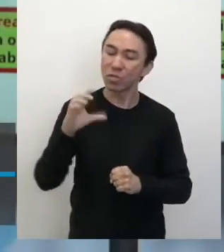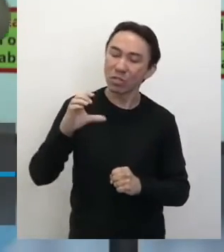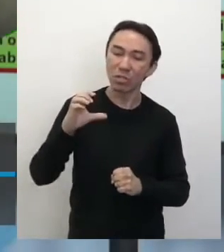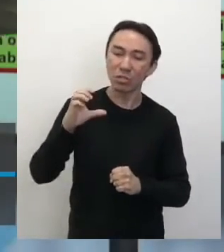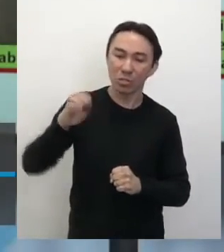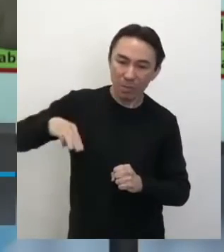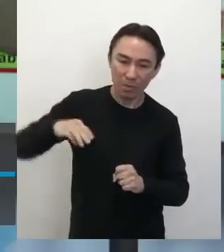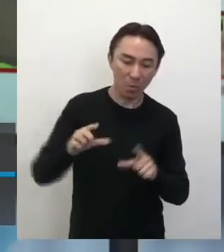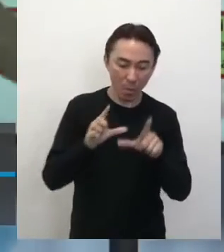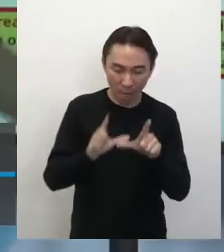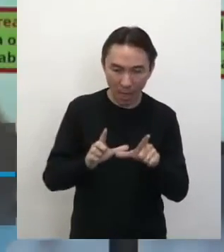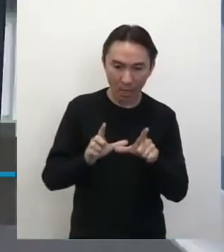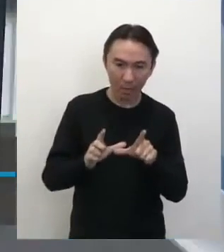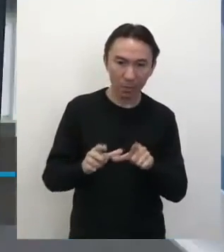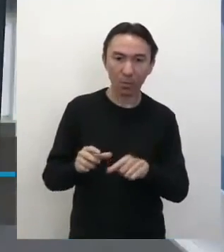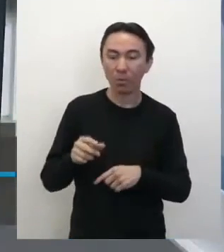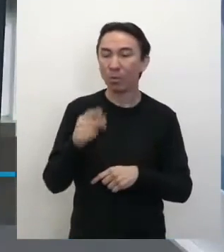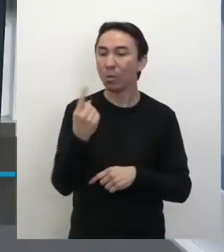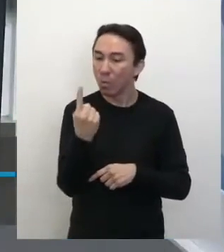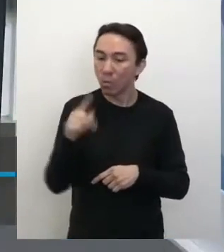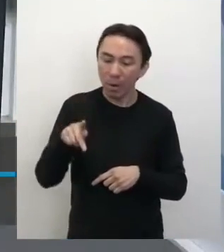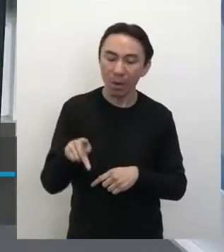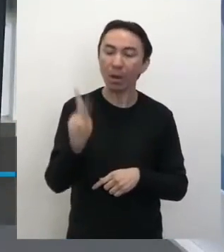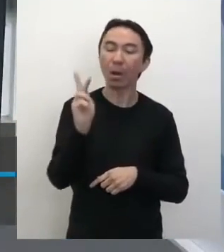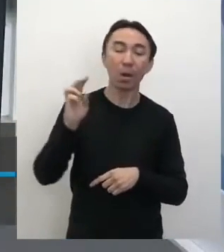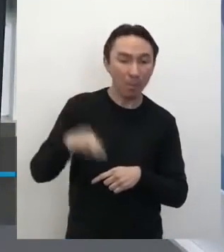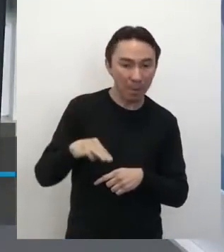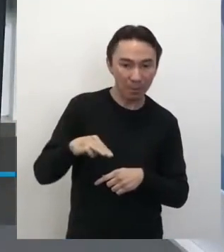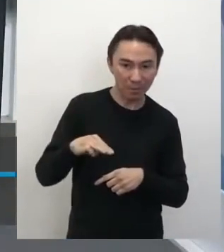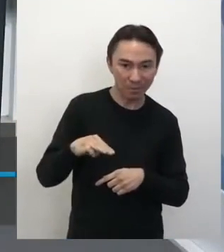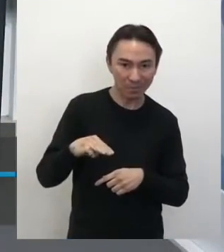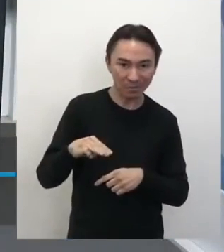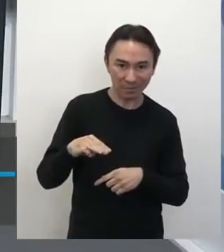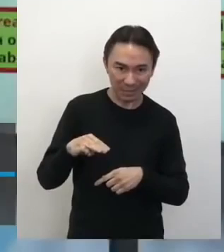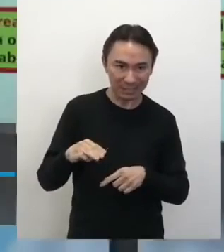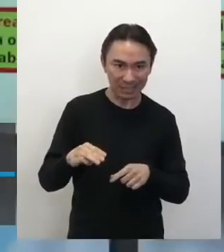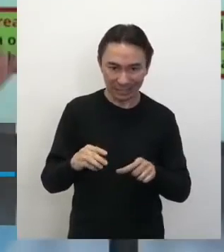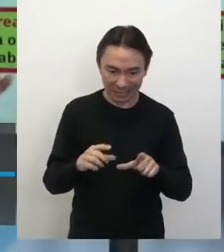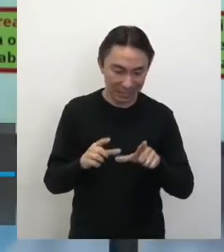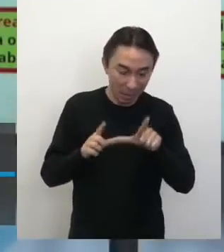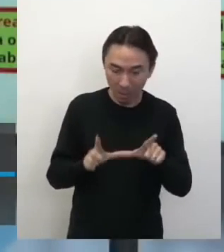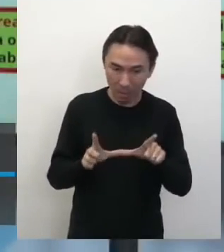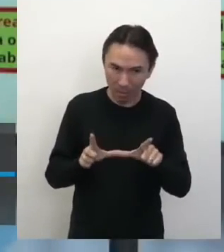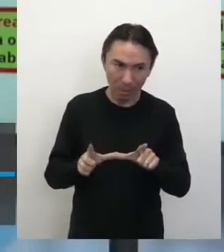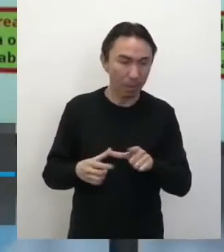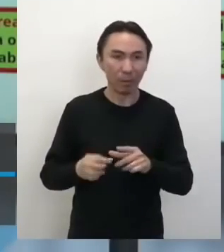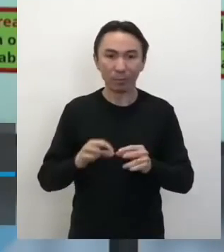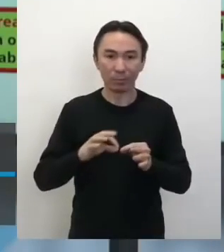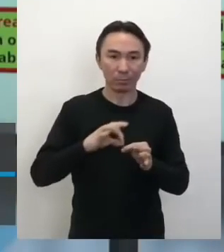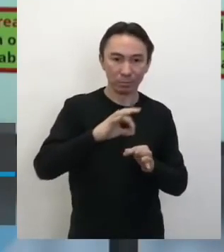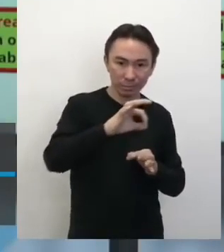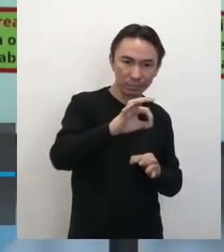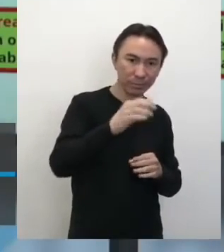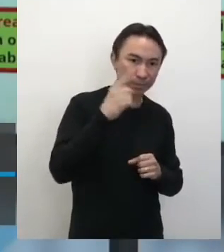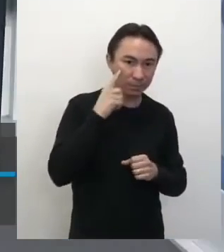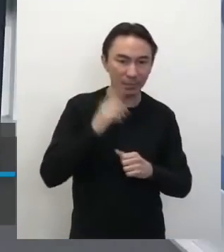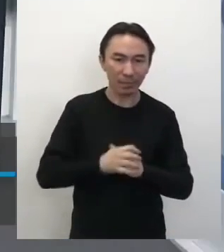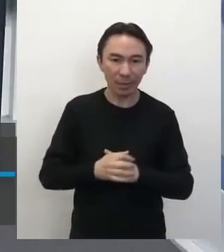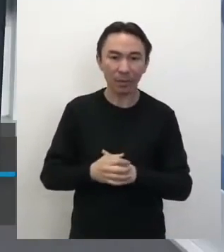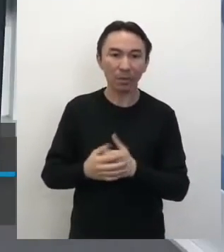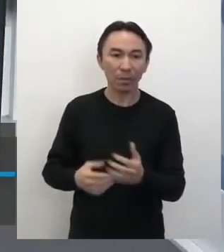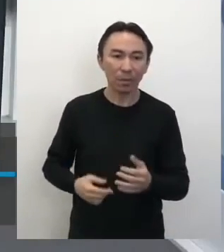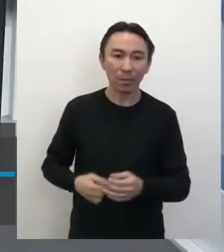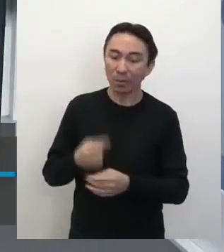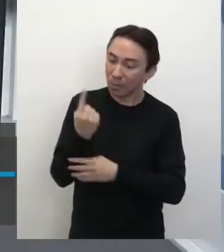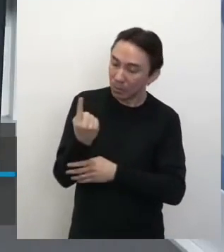que aí eu ia ficar com muito espaço para dançar, né, Jonas? 1 quilômetro quadrado, num centímetro quadrado eu não caberia. Não que eu seja gordo, né? Mas é que é